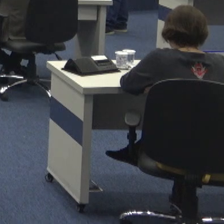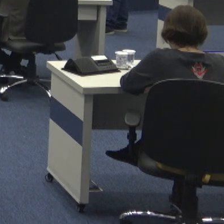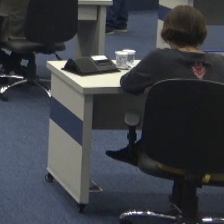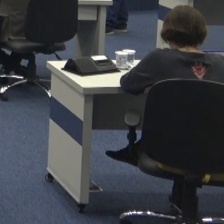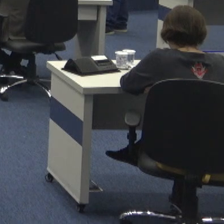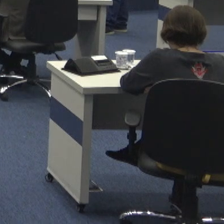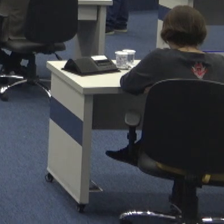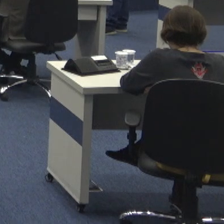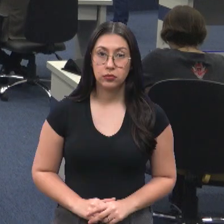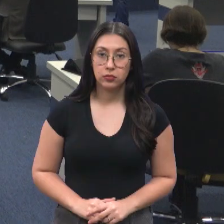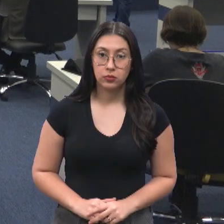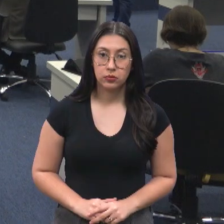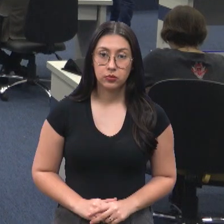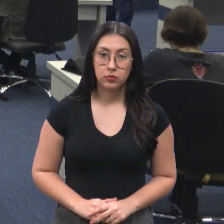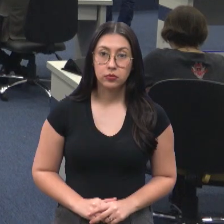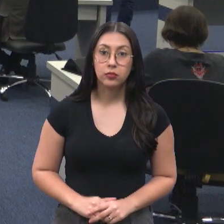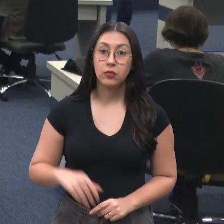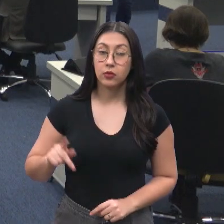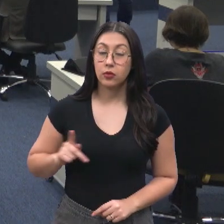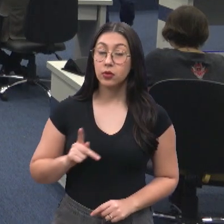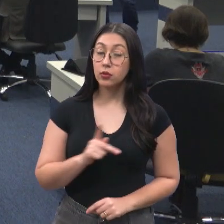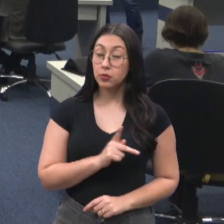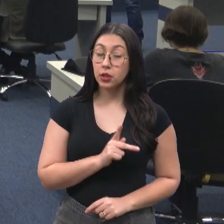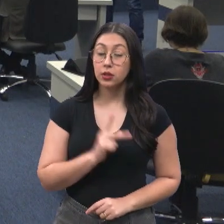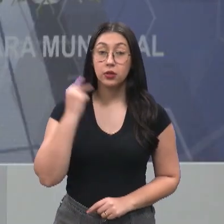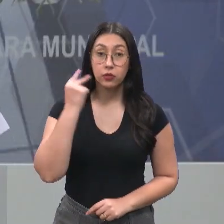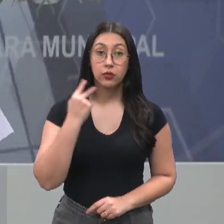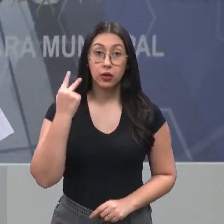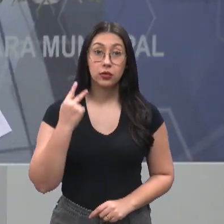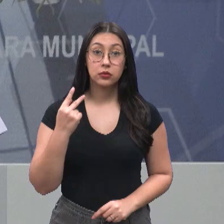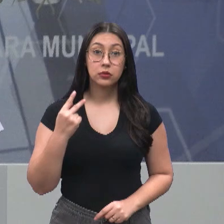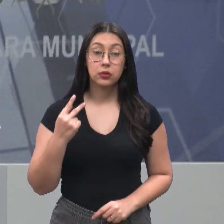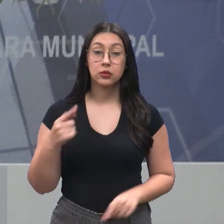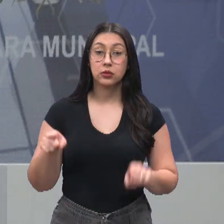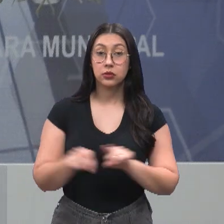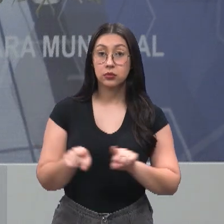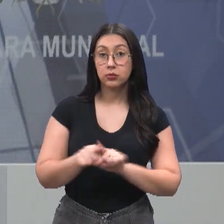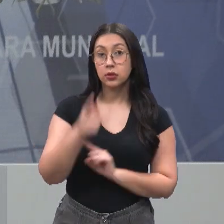Senhor presidente, senhores vereadores, público que nos acompanha pelas redes sociais,